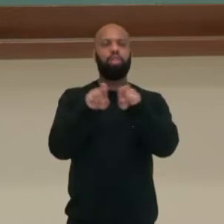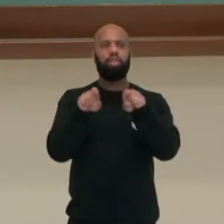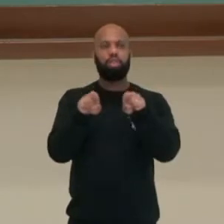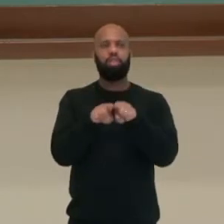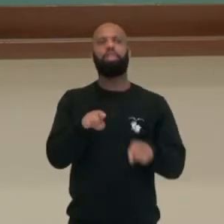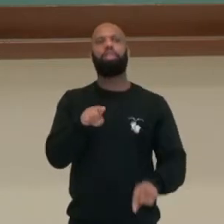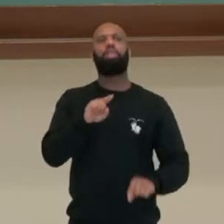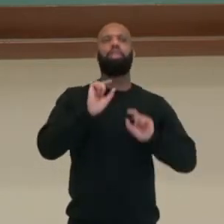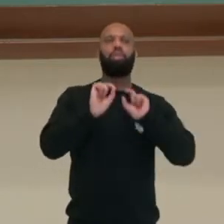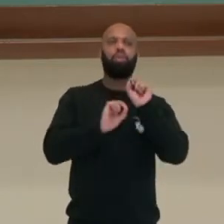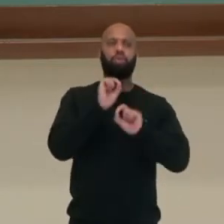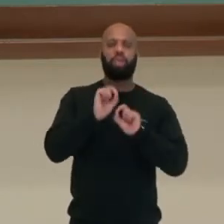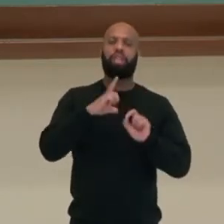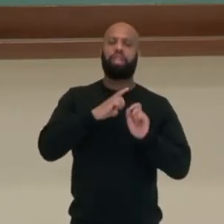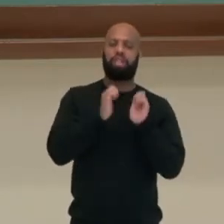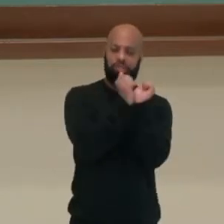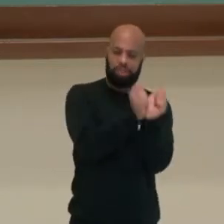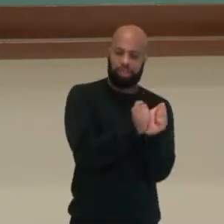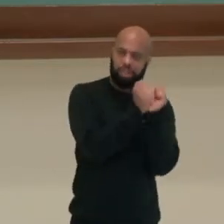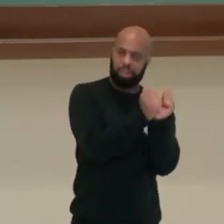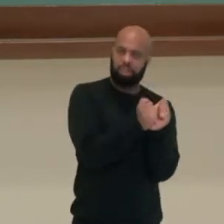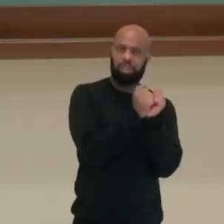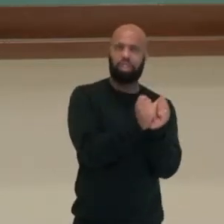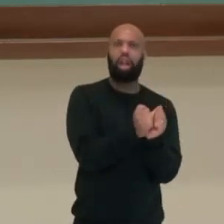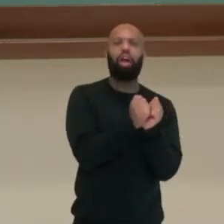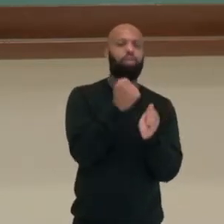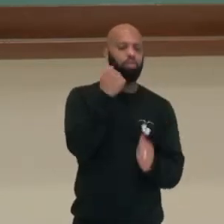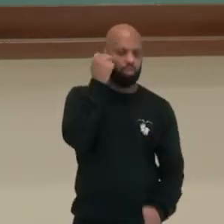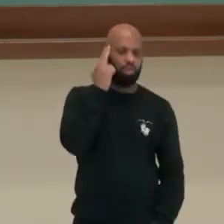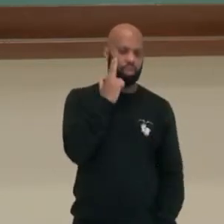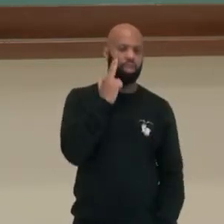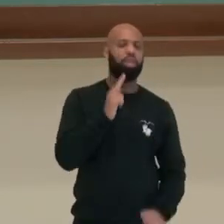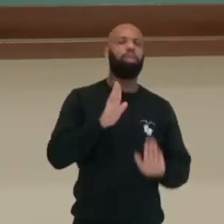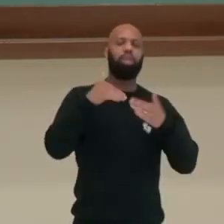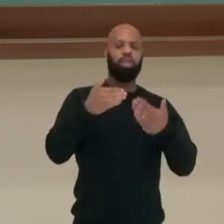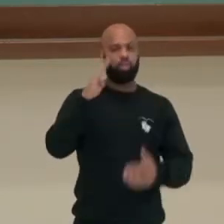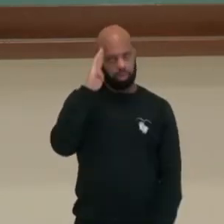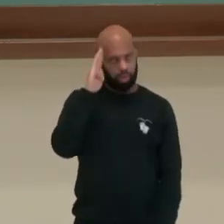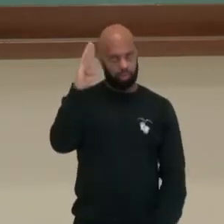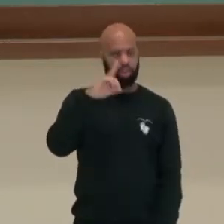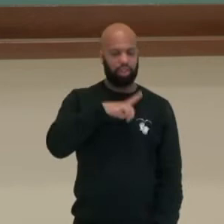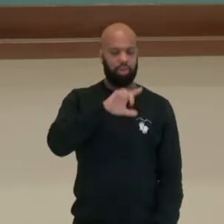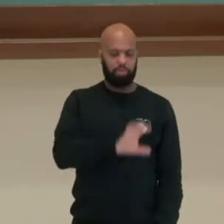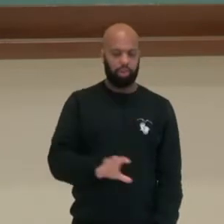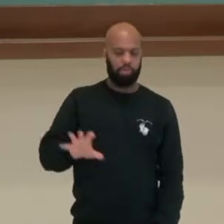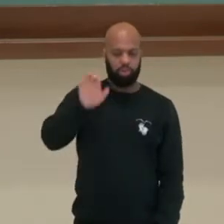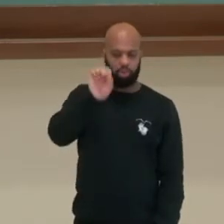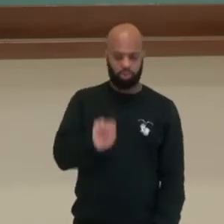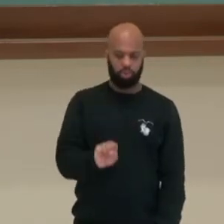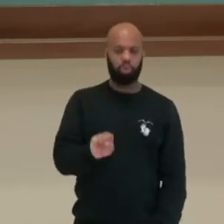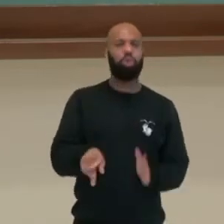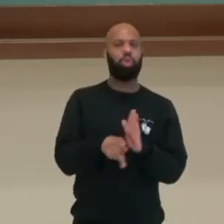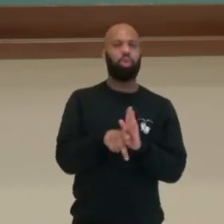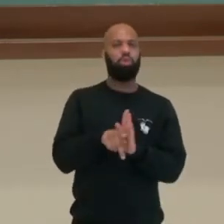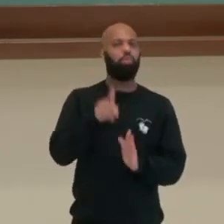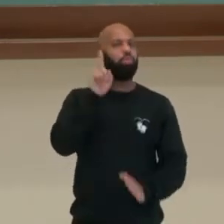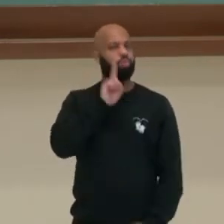também escravizou os negros, principalmente a região sul dos Estados Unidos,